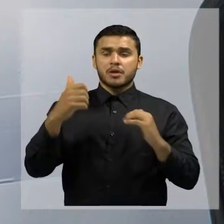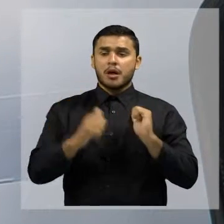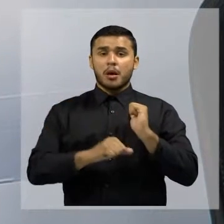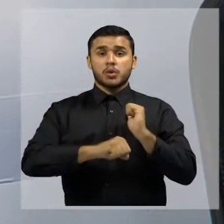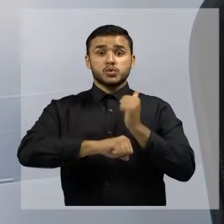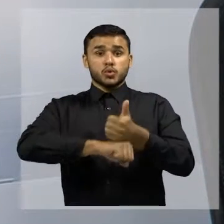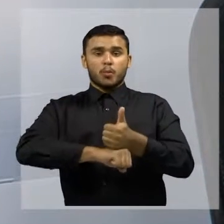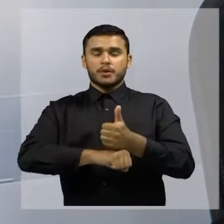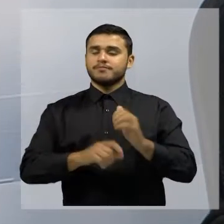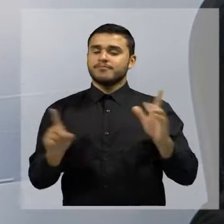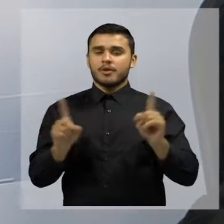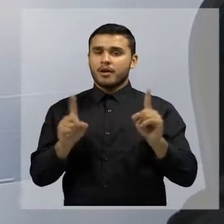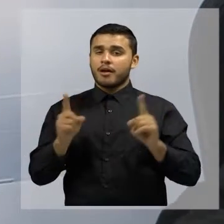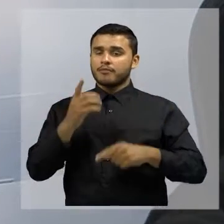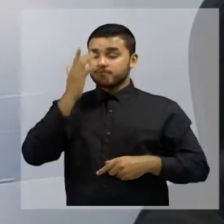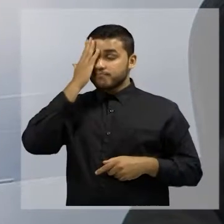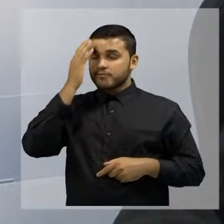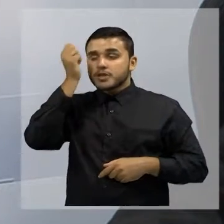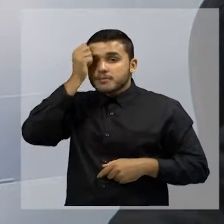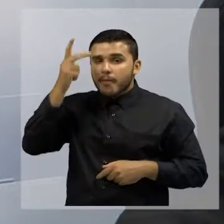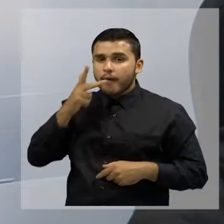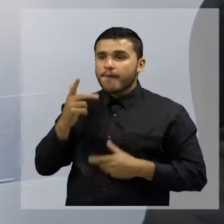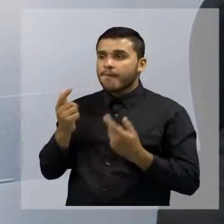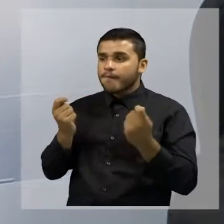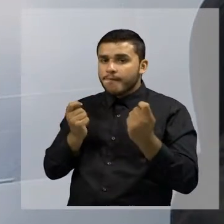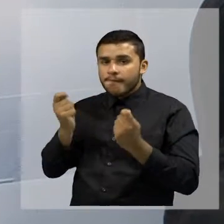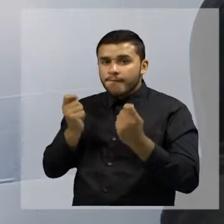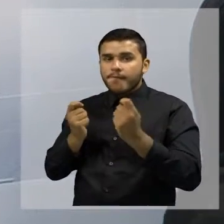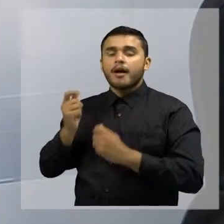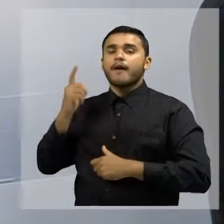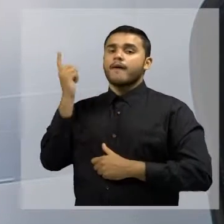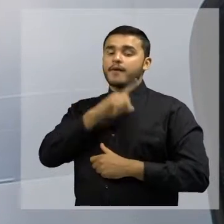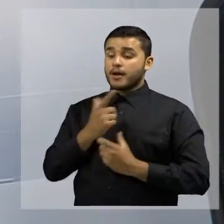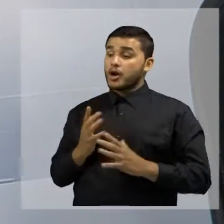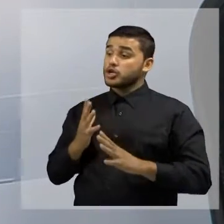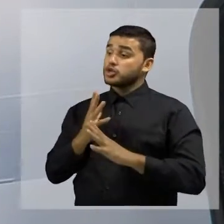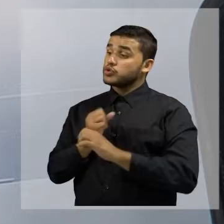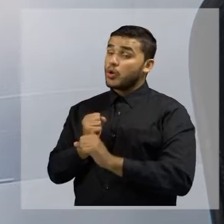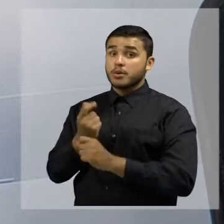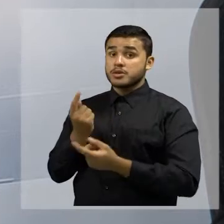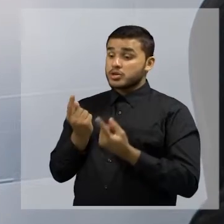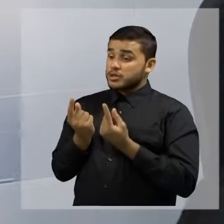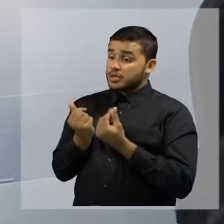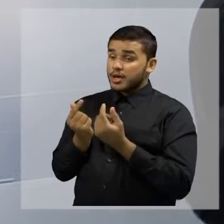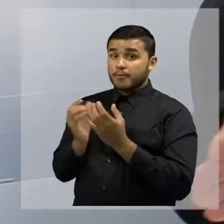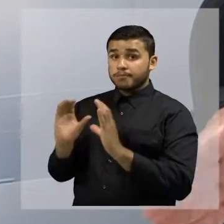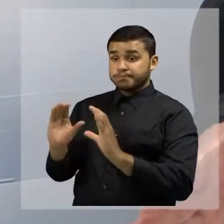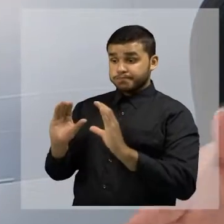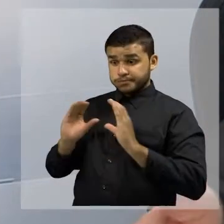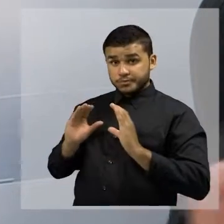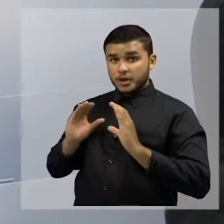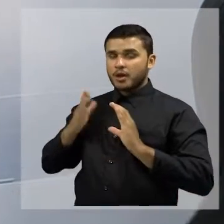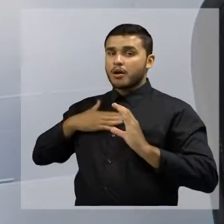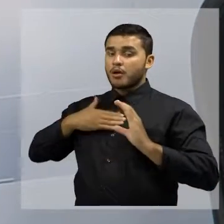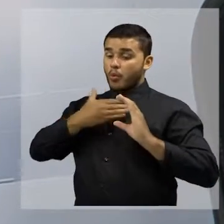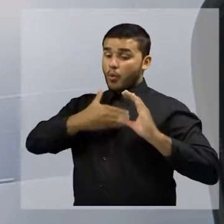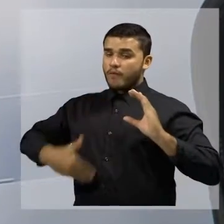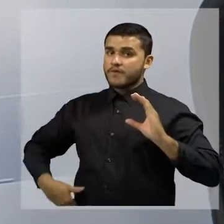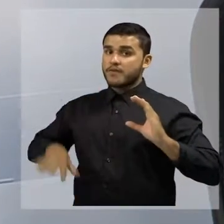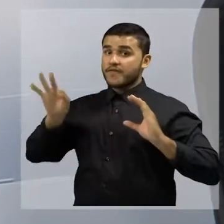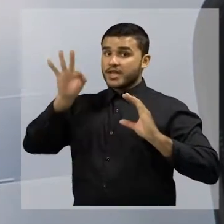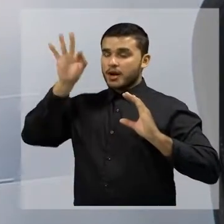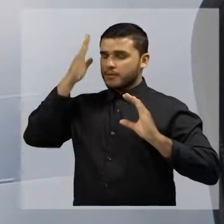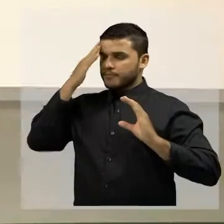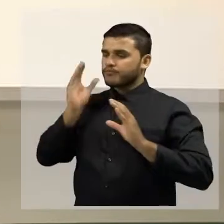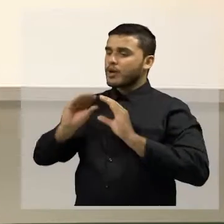conseguindo tirar algum proveito dentro dos recursos que serão passados para o Estado e para o próprio parlamentar.